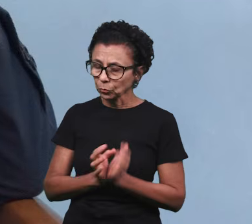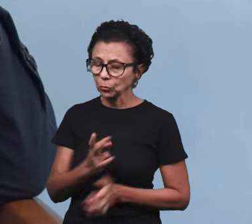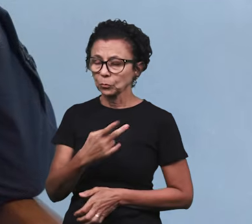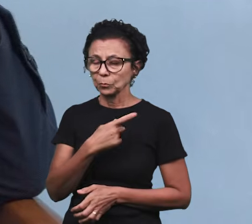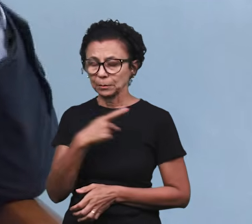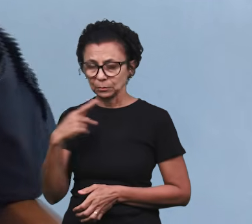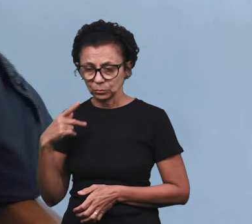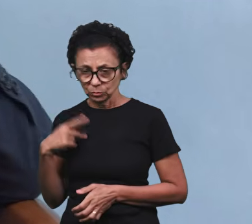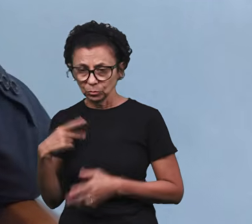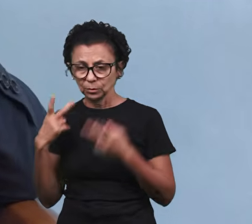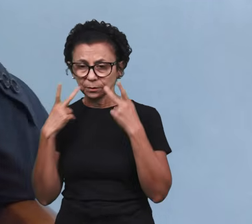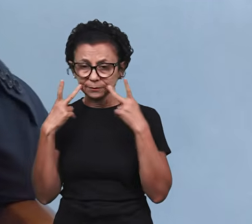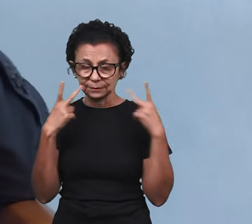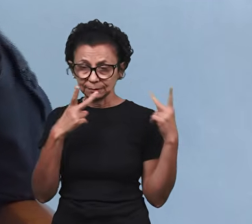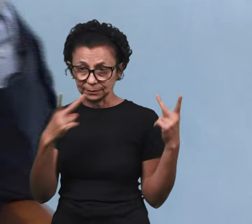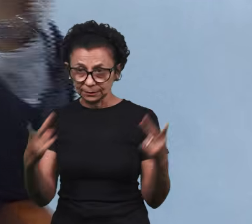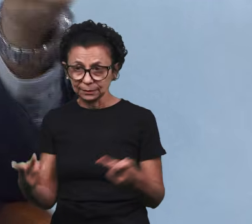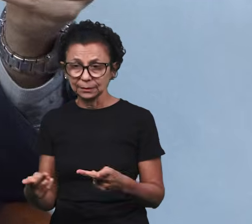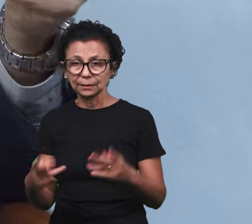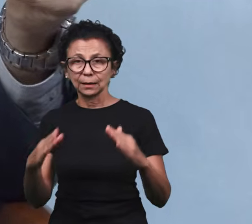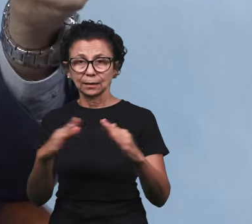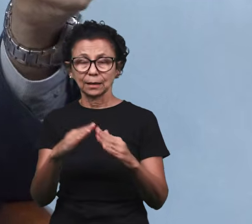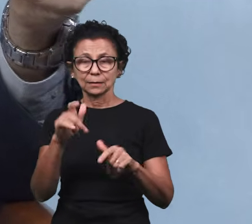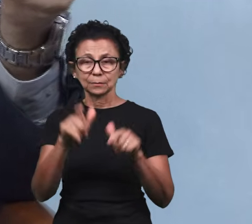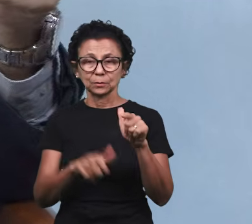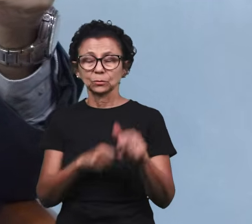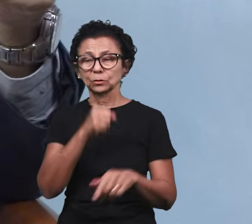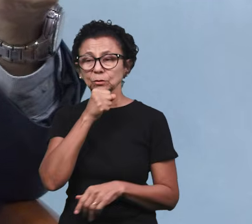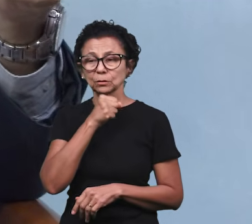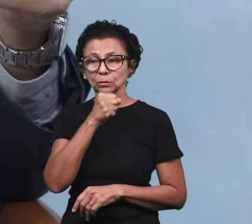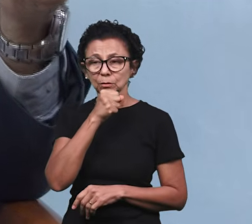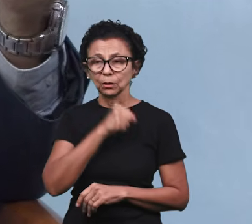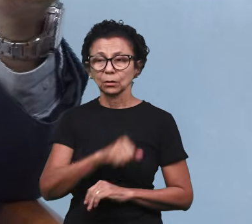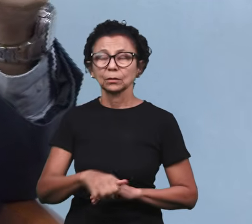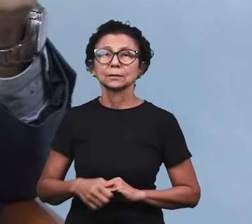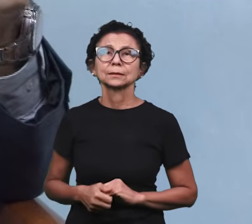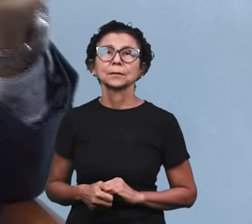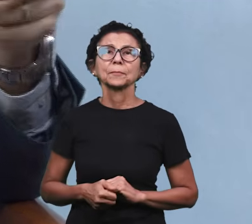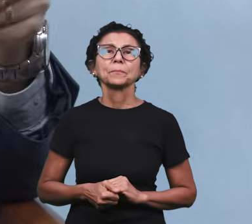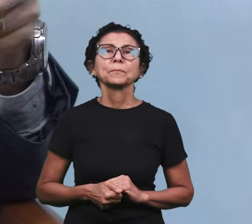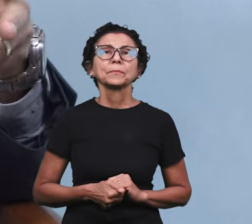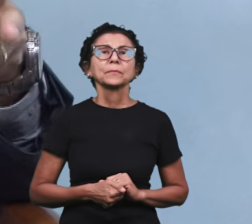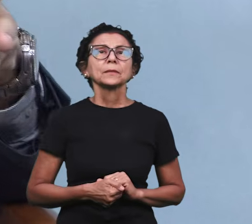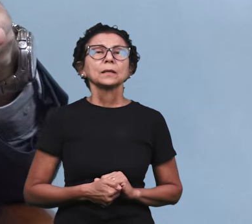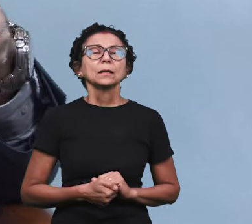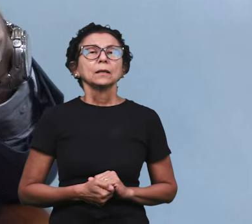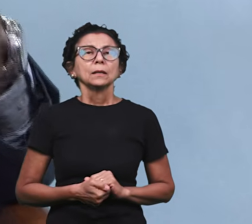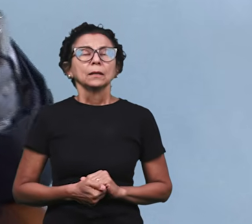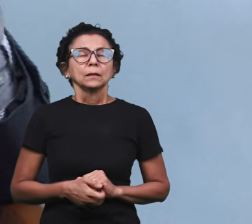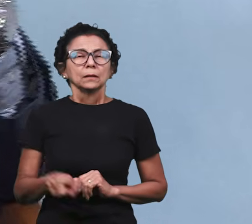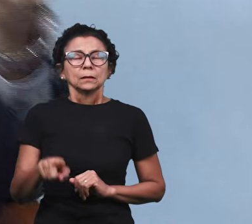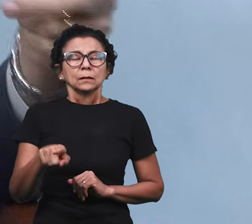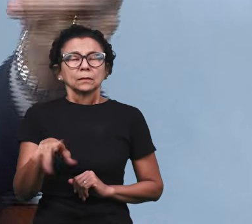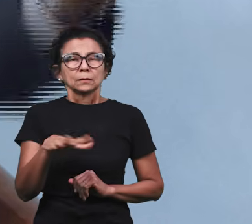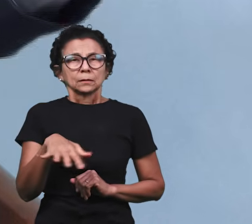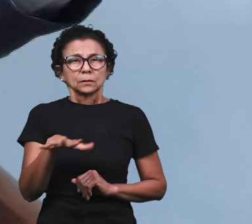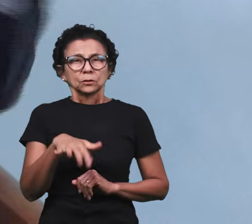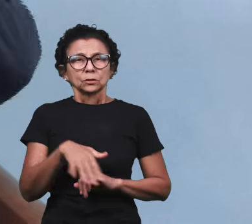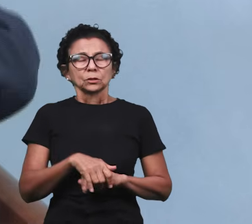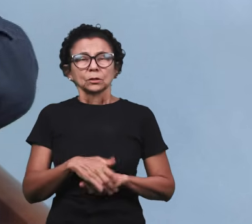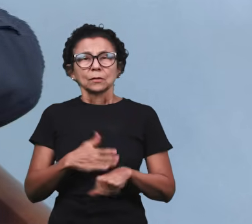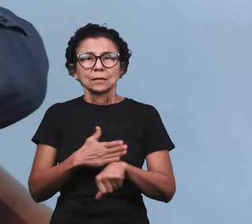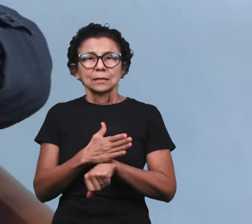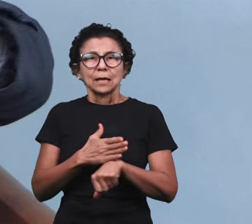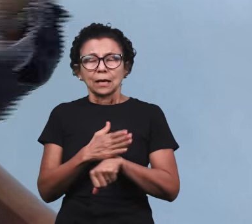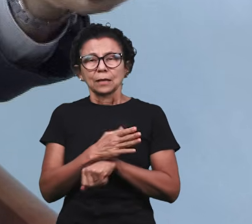outros locais. Então, eu já assisti a uma outra casa lá em Morade, lá aqui na Serra, que eu